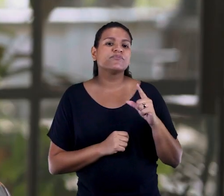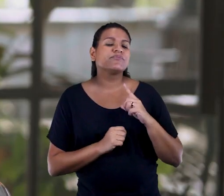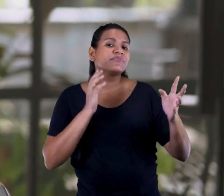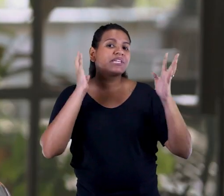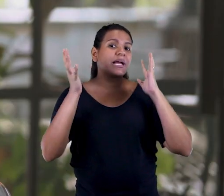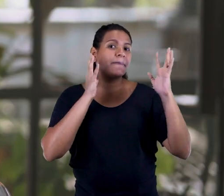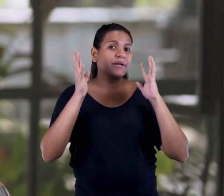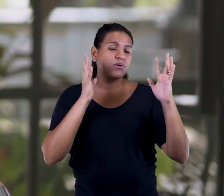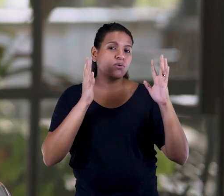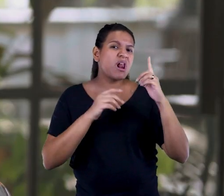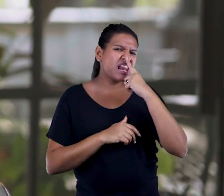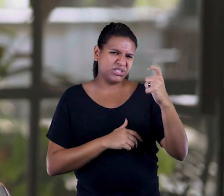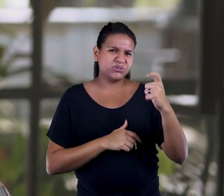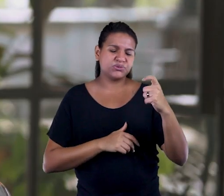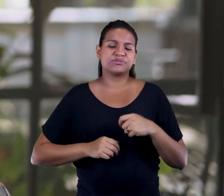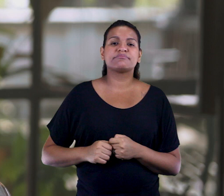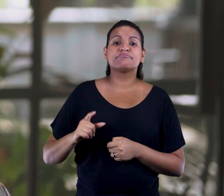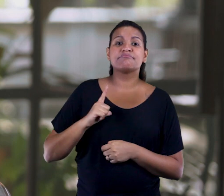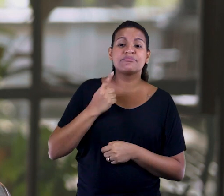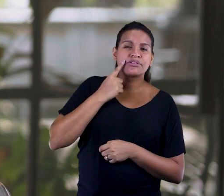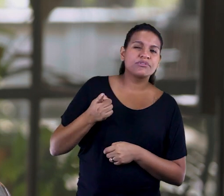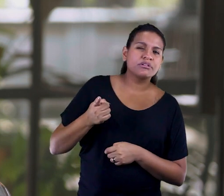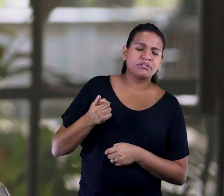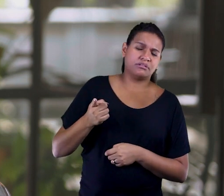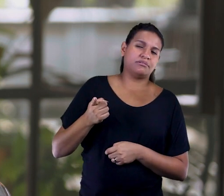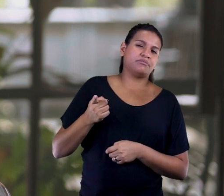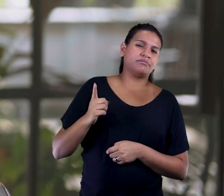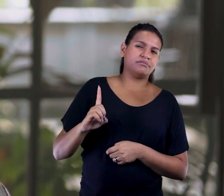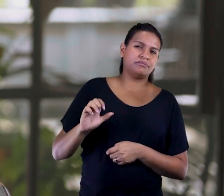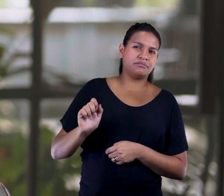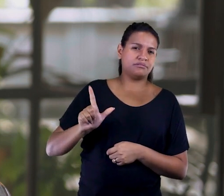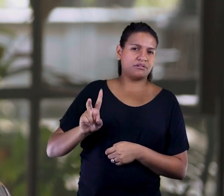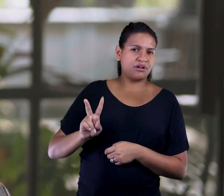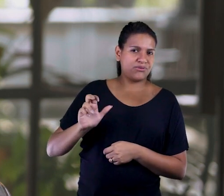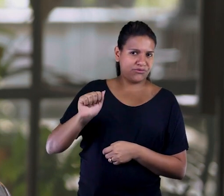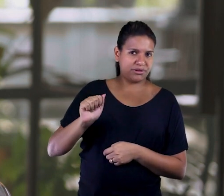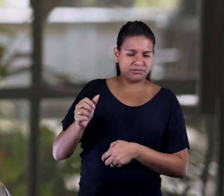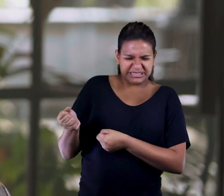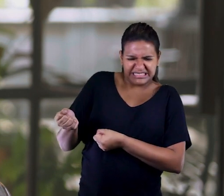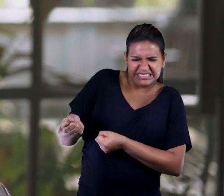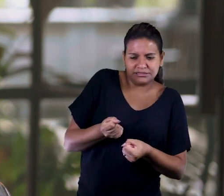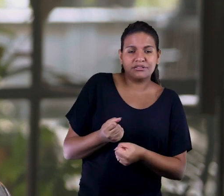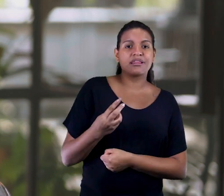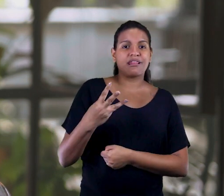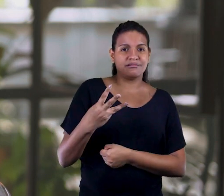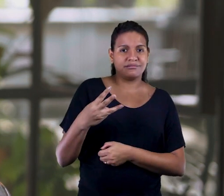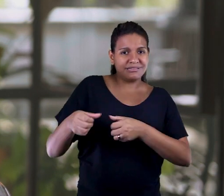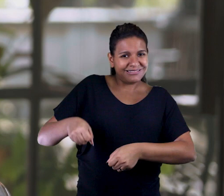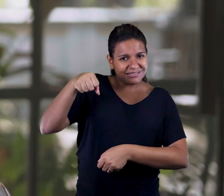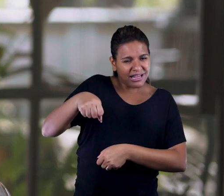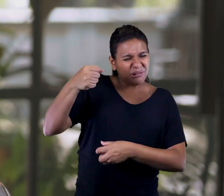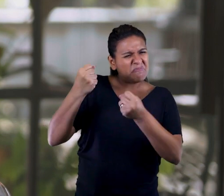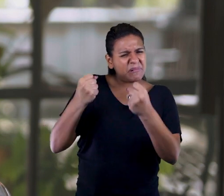com 2 ou 3 sacos pretos de lixo, arrastando com alguma dificuldade, então estava pesado, e deixou em